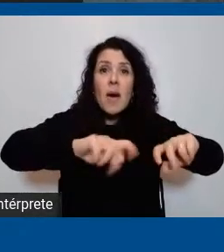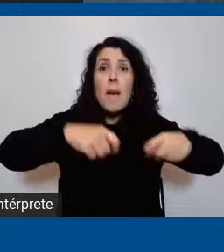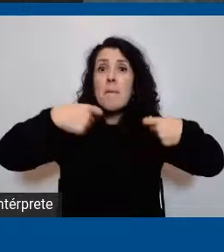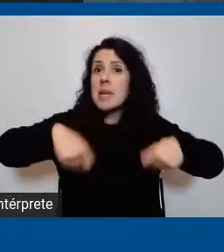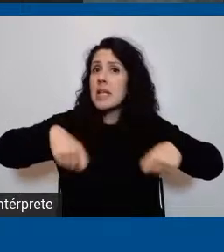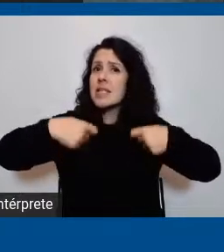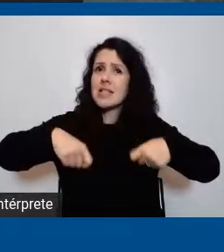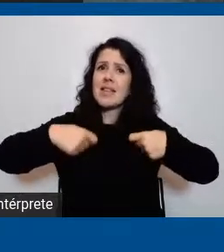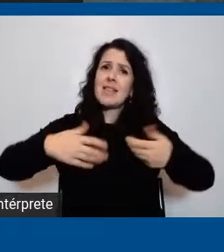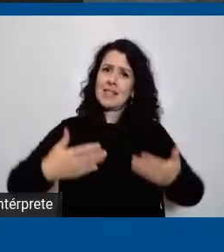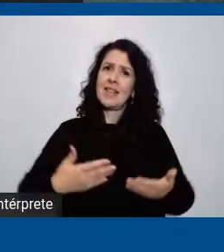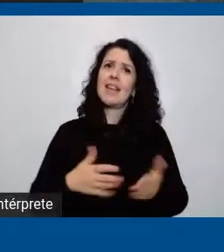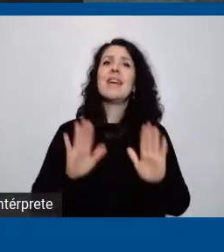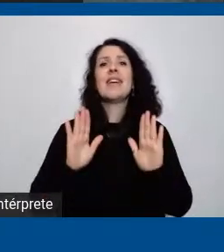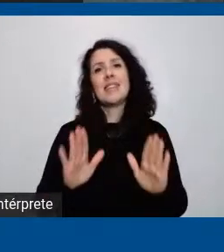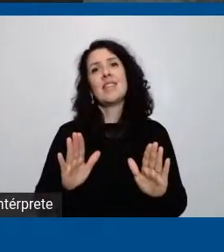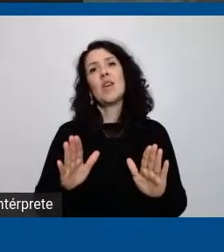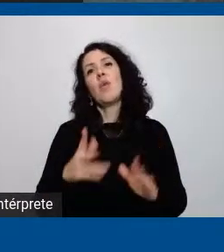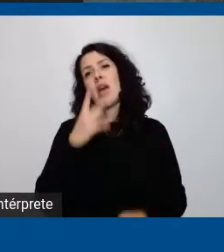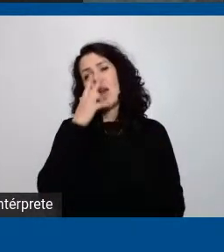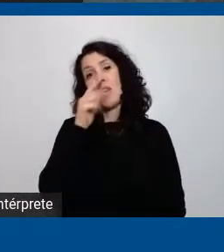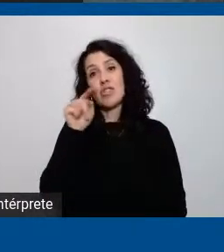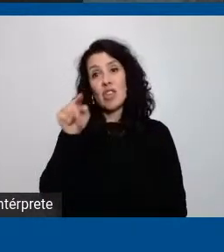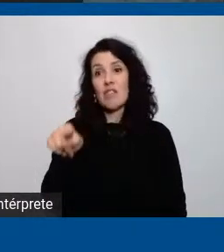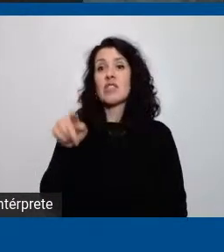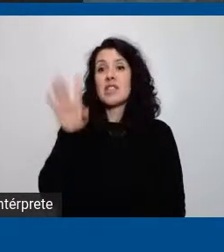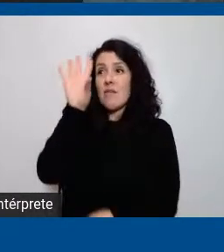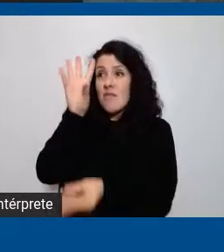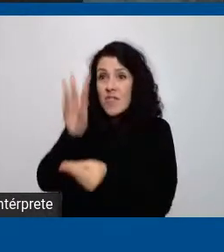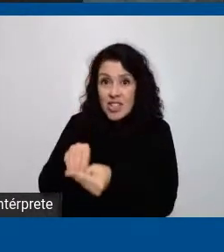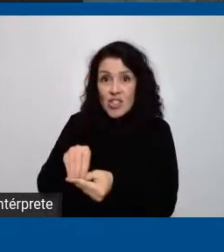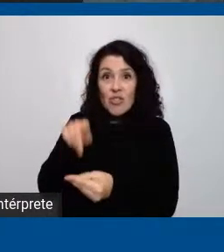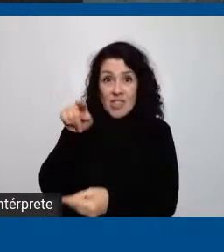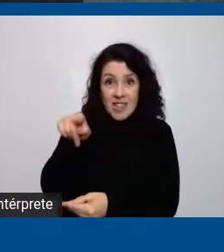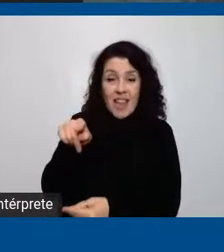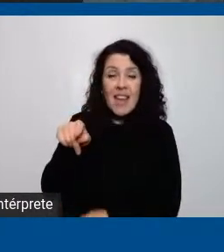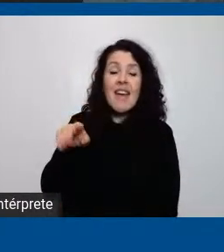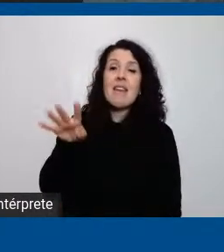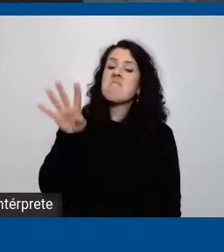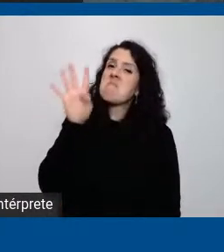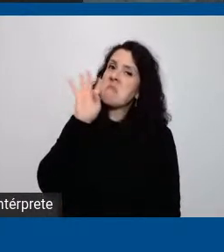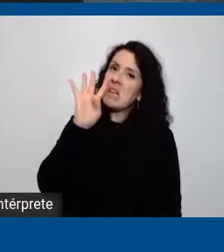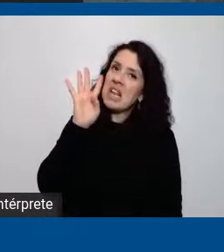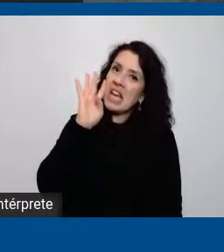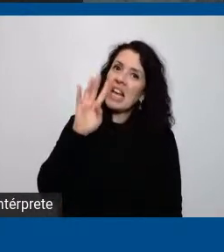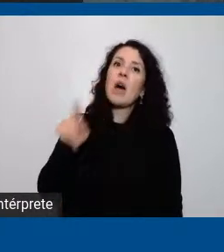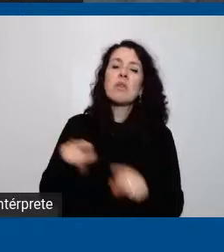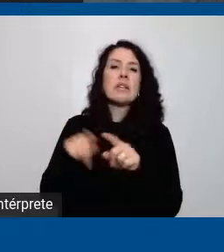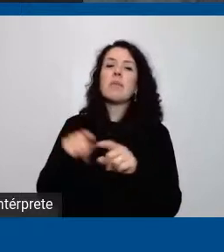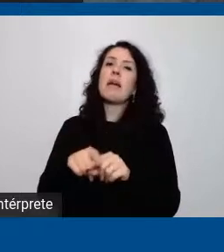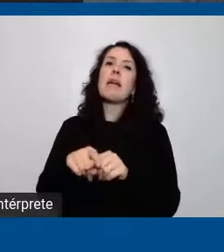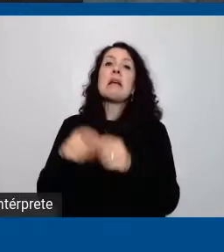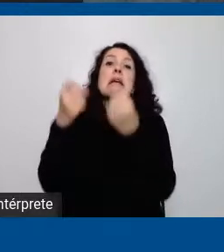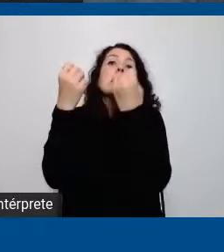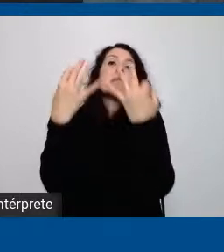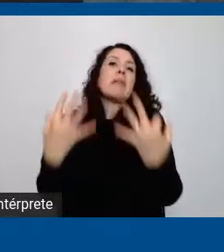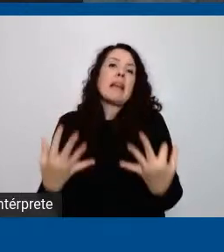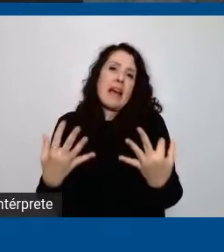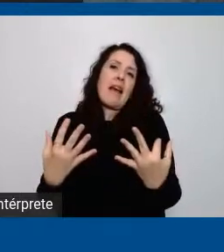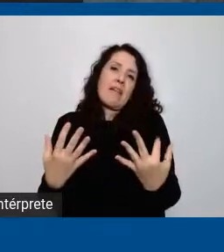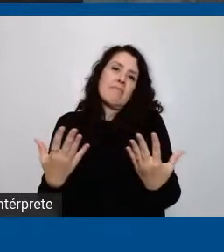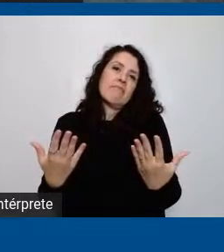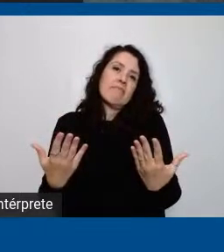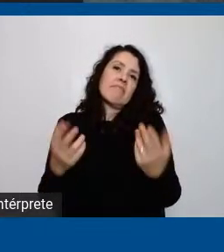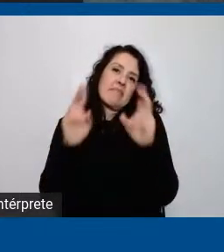foi muito legal você fazer esse fecho, né, e iluminar determinadas questões. Então, não sei se a Helena vai querer